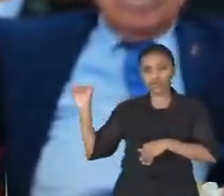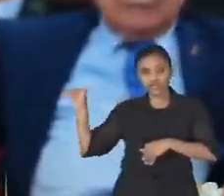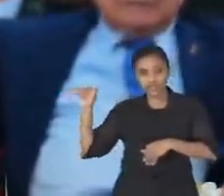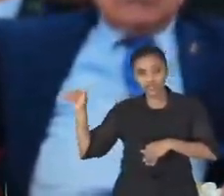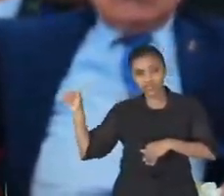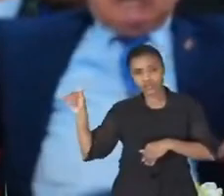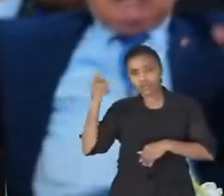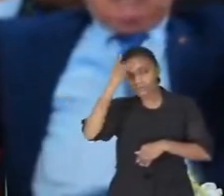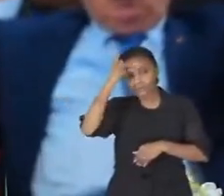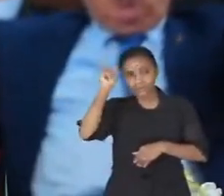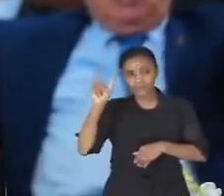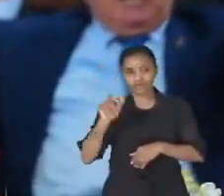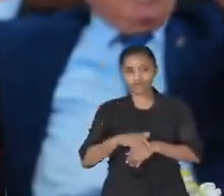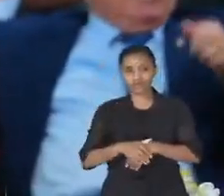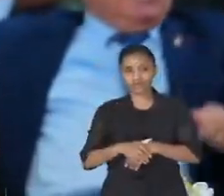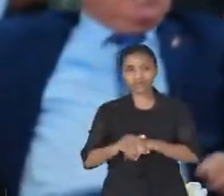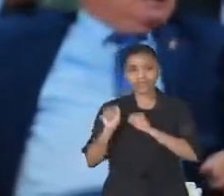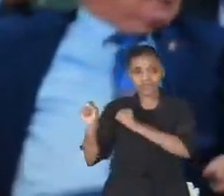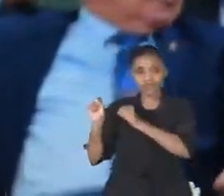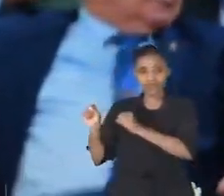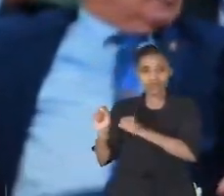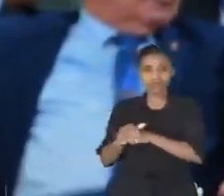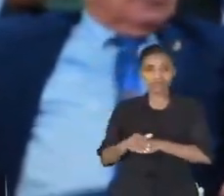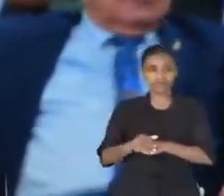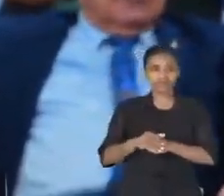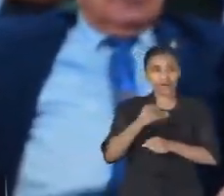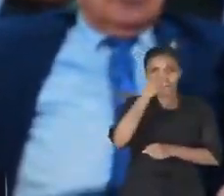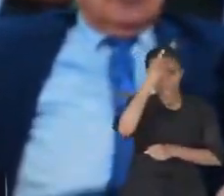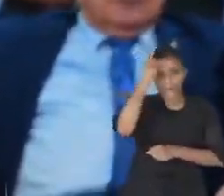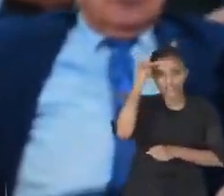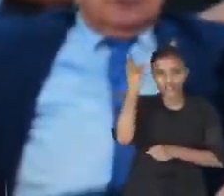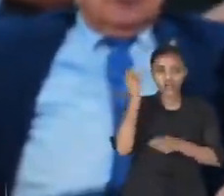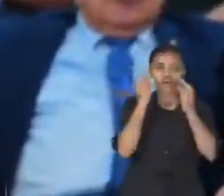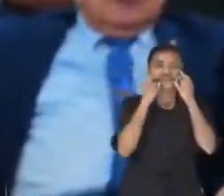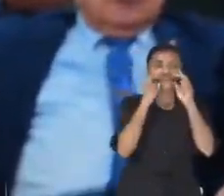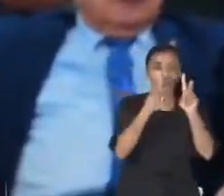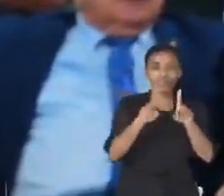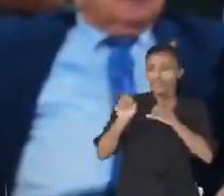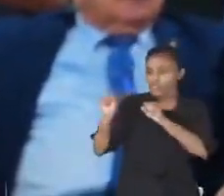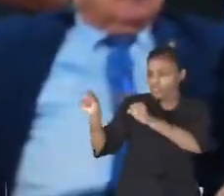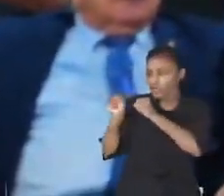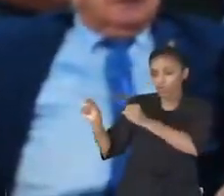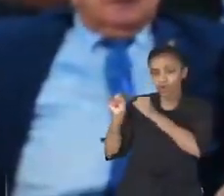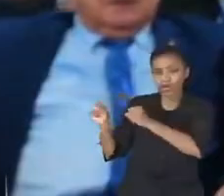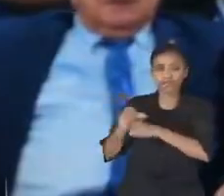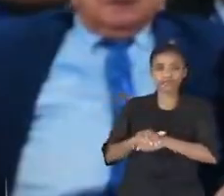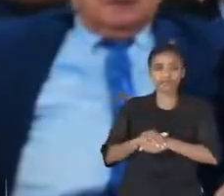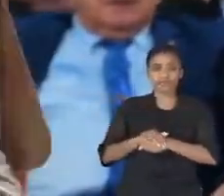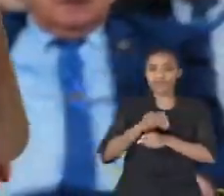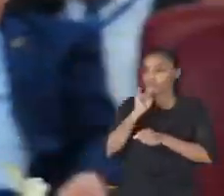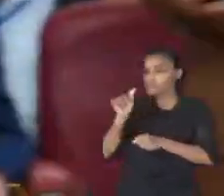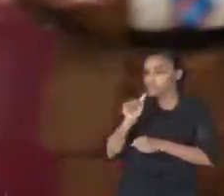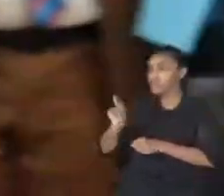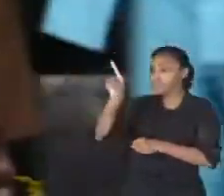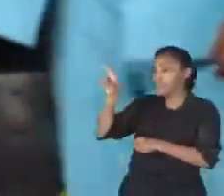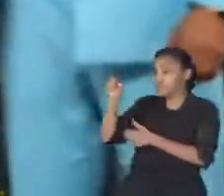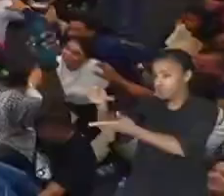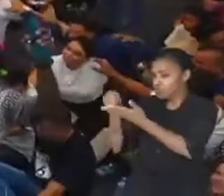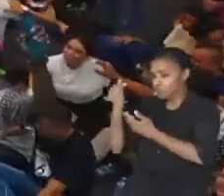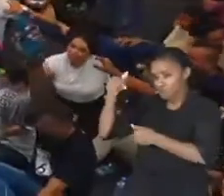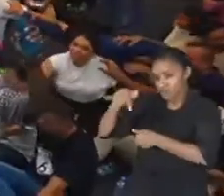Irrita ela, por favor. Ó, tem gente que nem para me obedecer presta. É para chacoalhar, chacoalha ela. Diga, Deus te trouxe